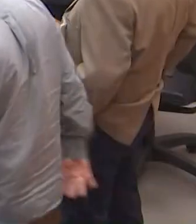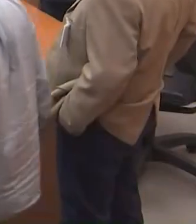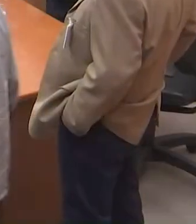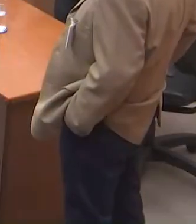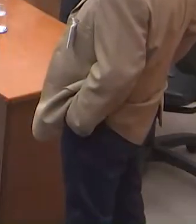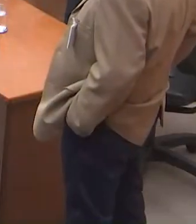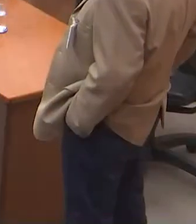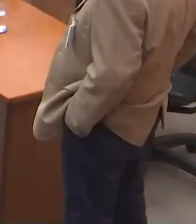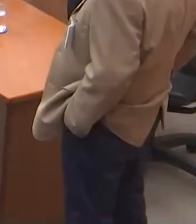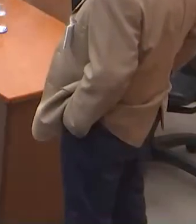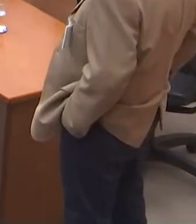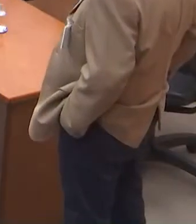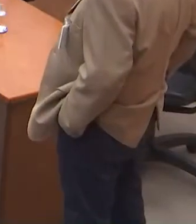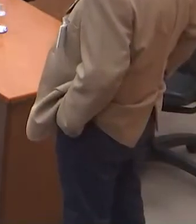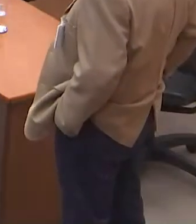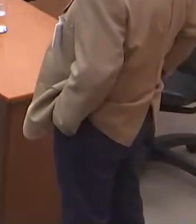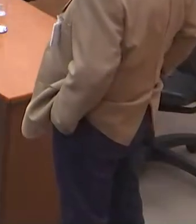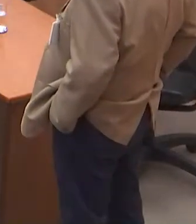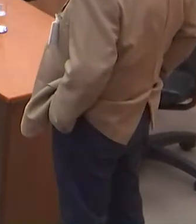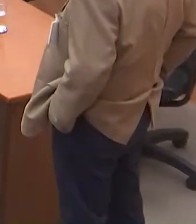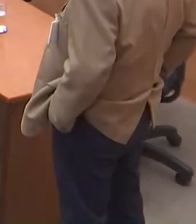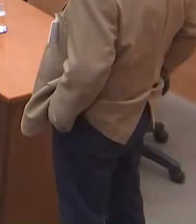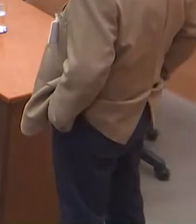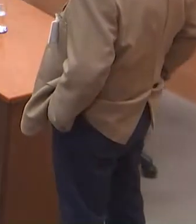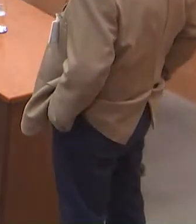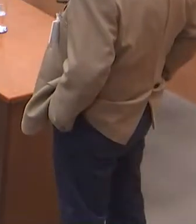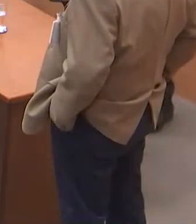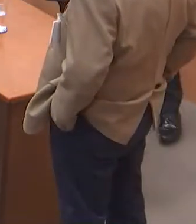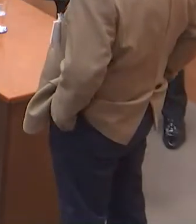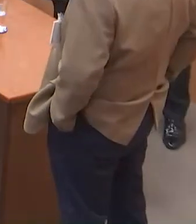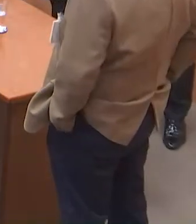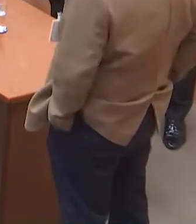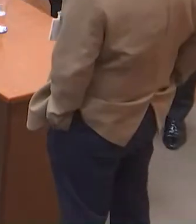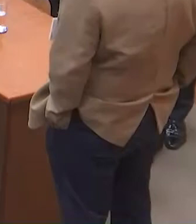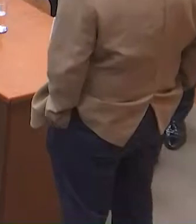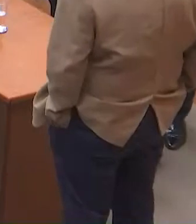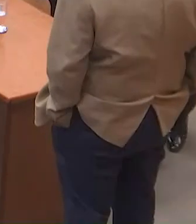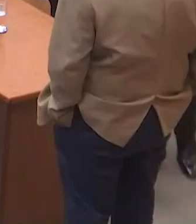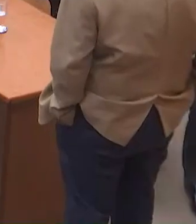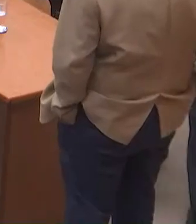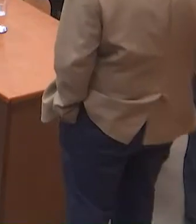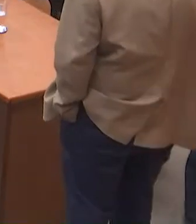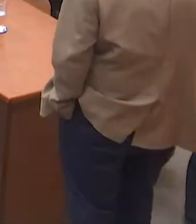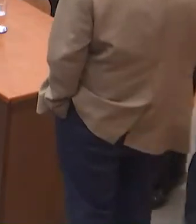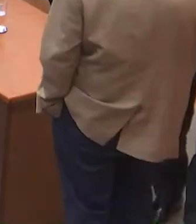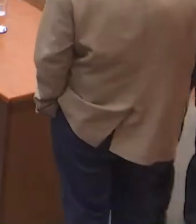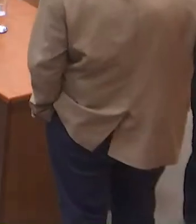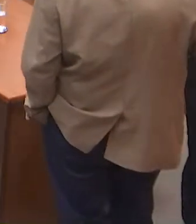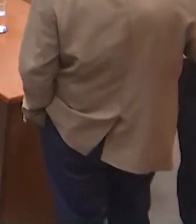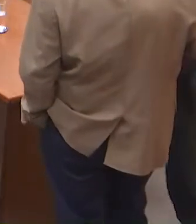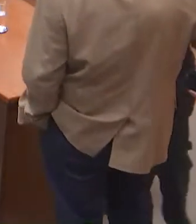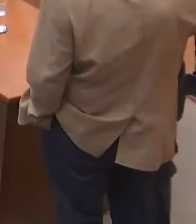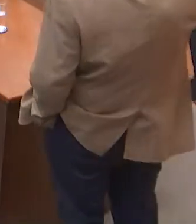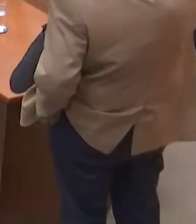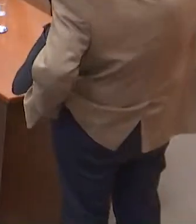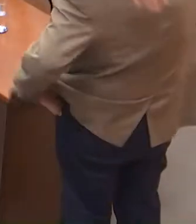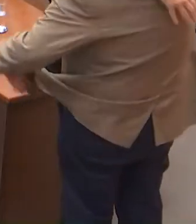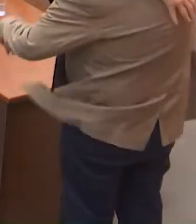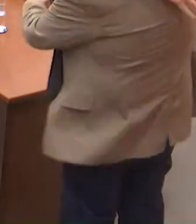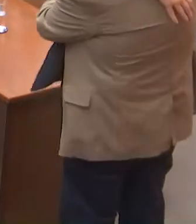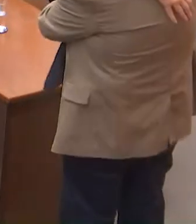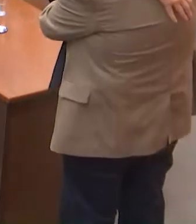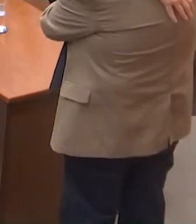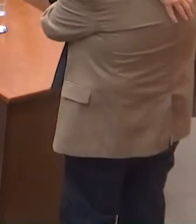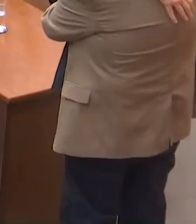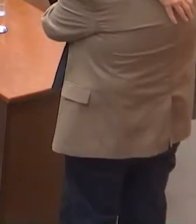Já. Mas obrigado, viu, doutor? Qualquer coisa a gente... A gente pode fazer uma foto com o senhor, se